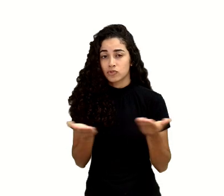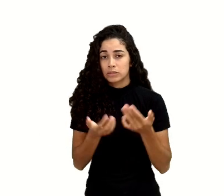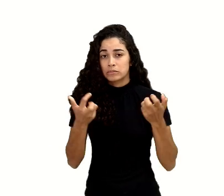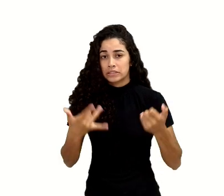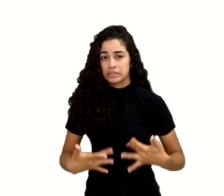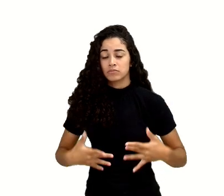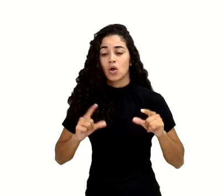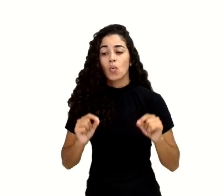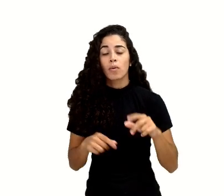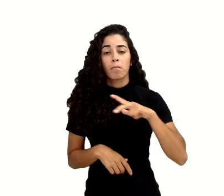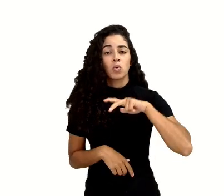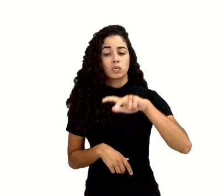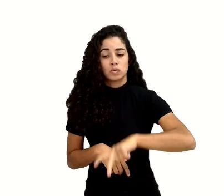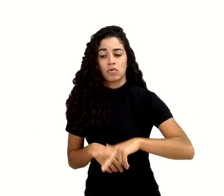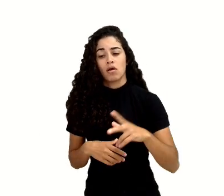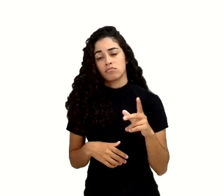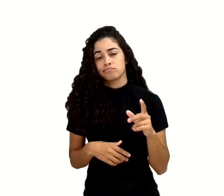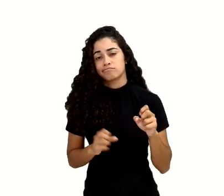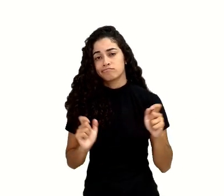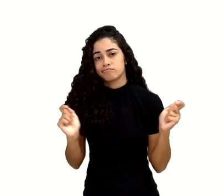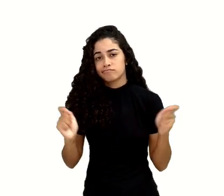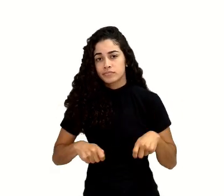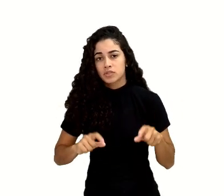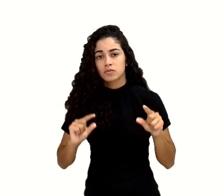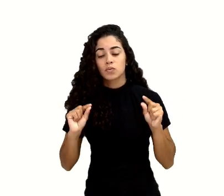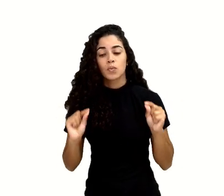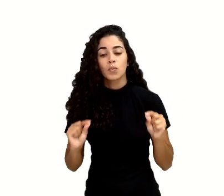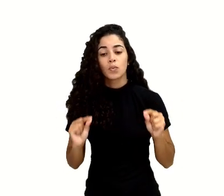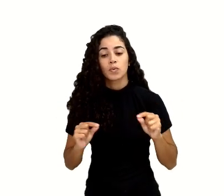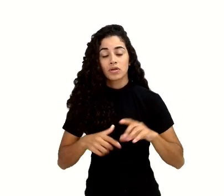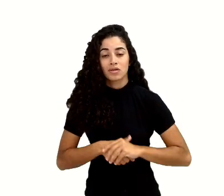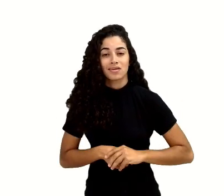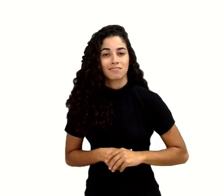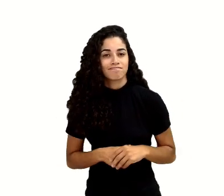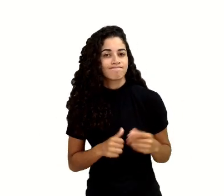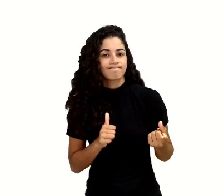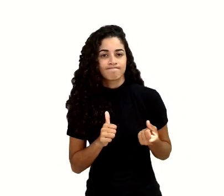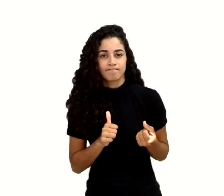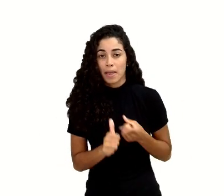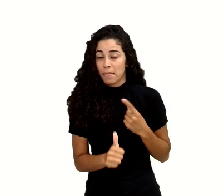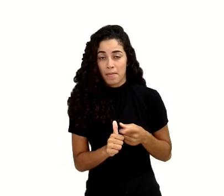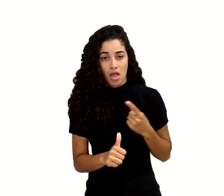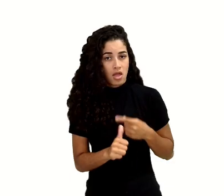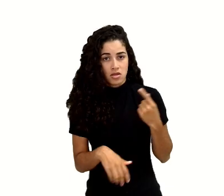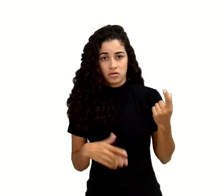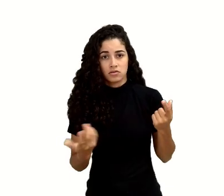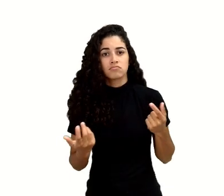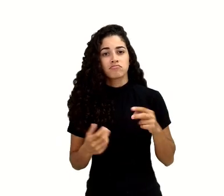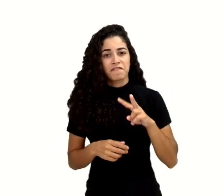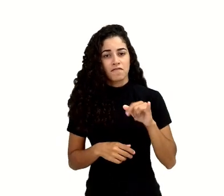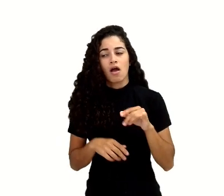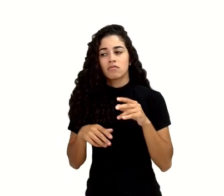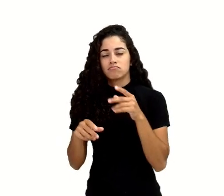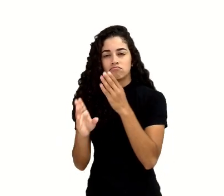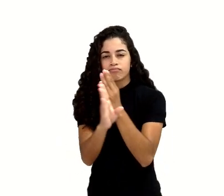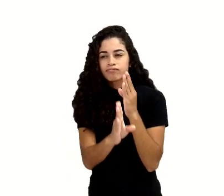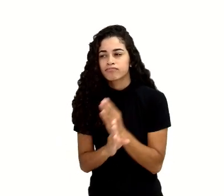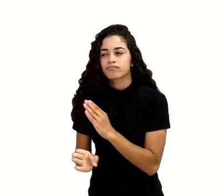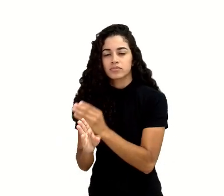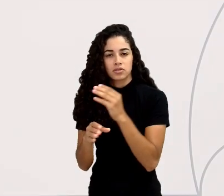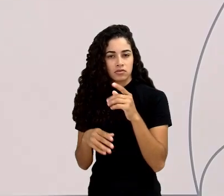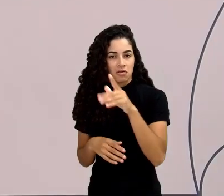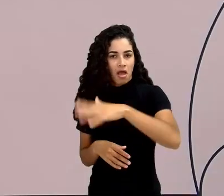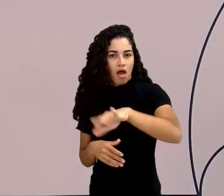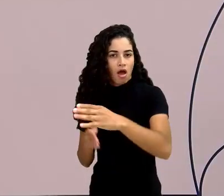que Portugal ele pôde se lançar primeiro aos descobrimentos marítimos. Por